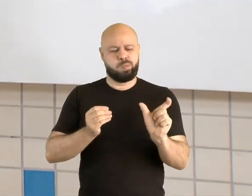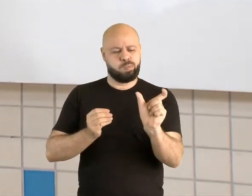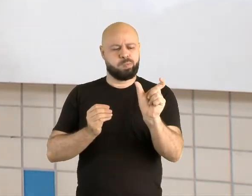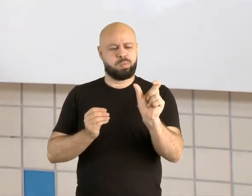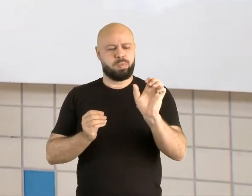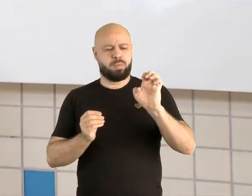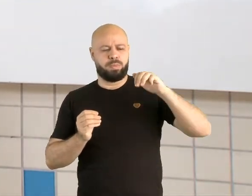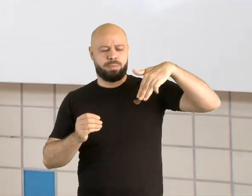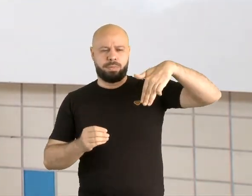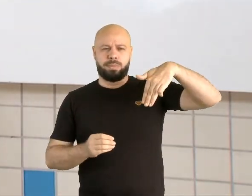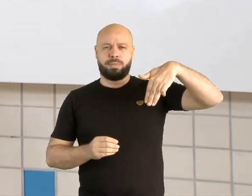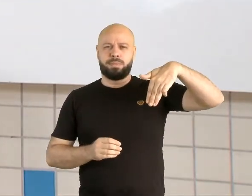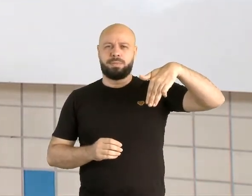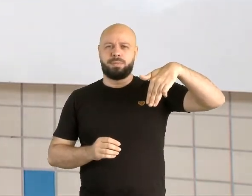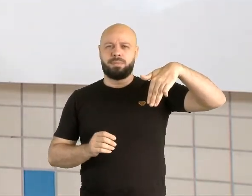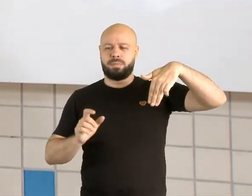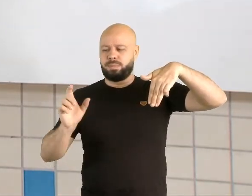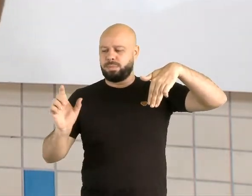termo em,